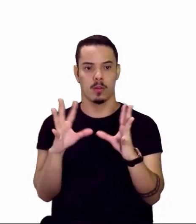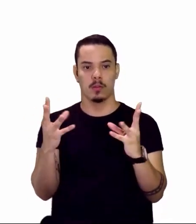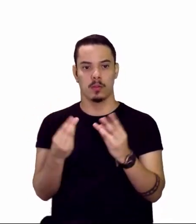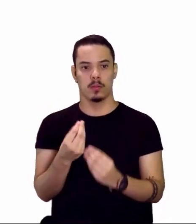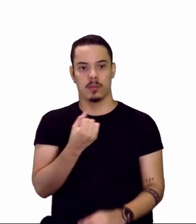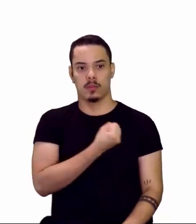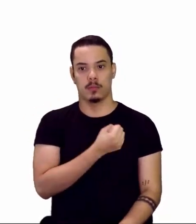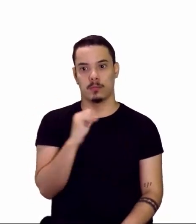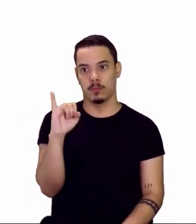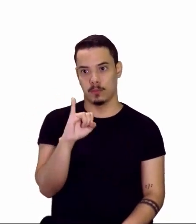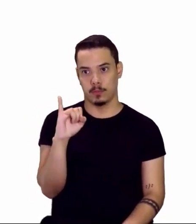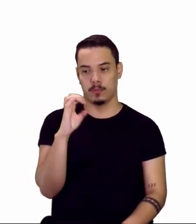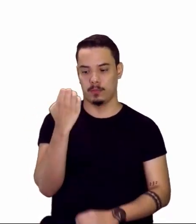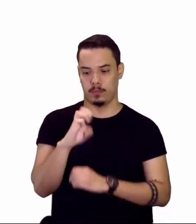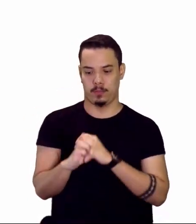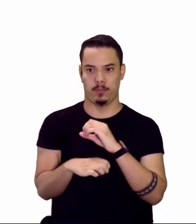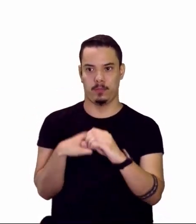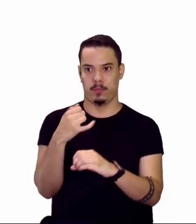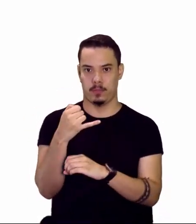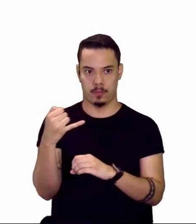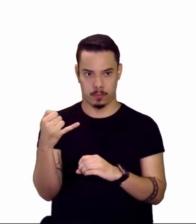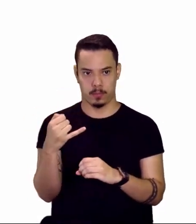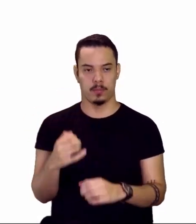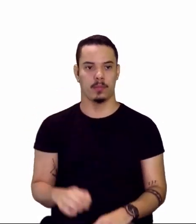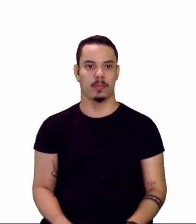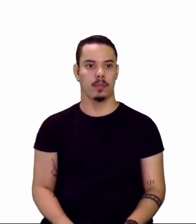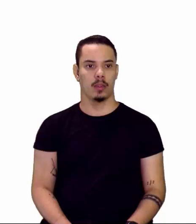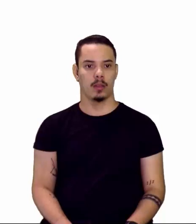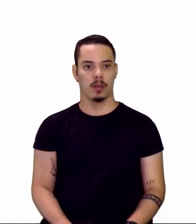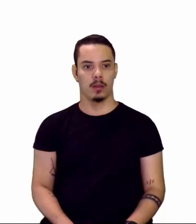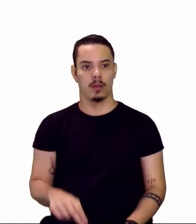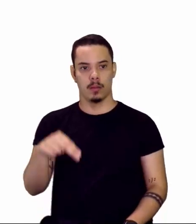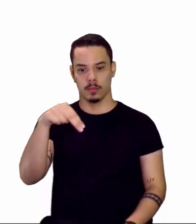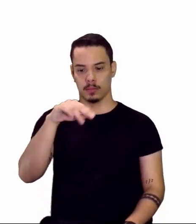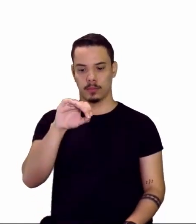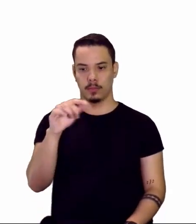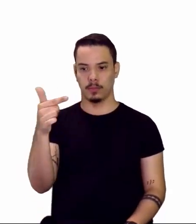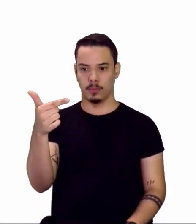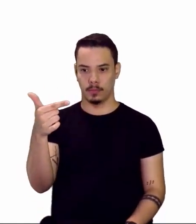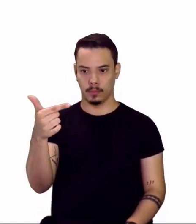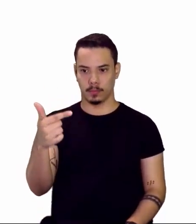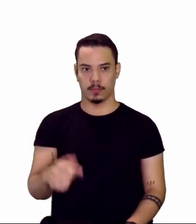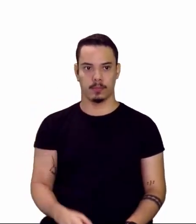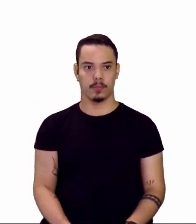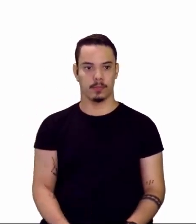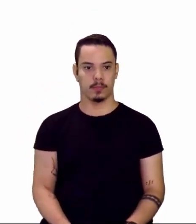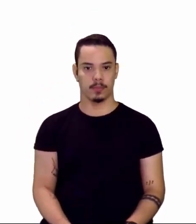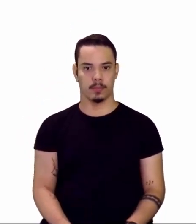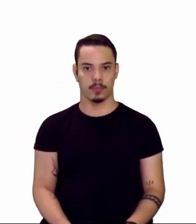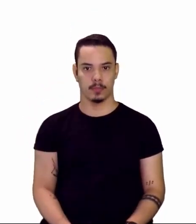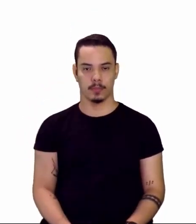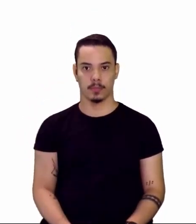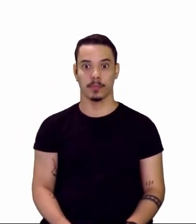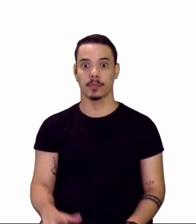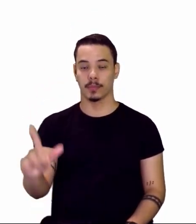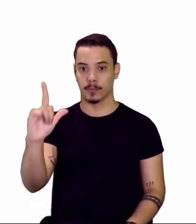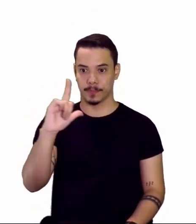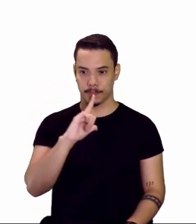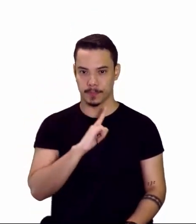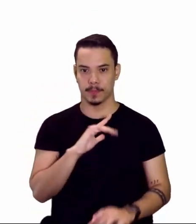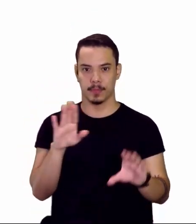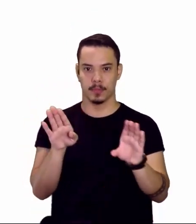ímpar de elétrons, que é o caso do NO2. Nós temos